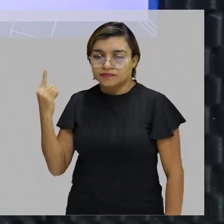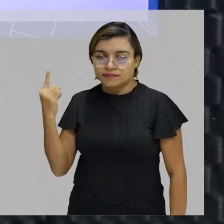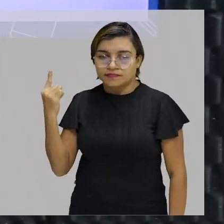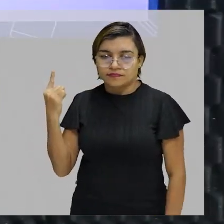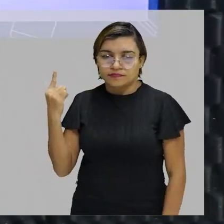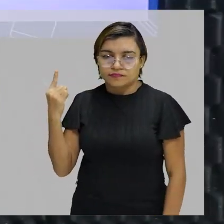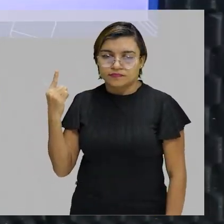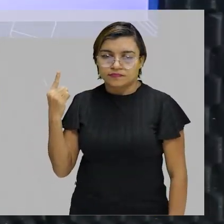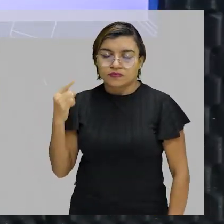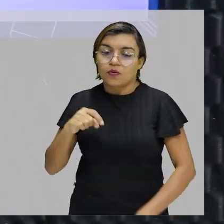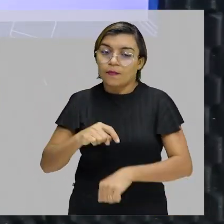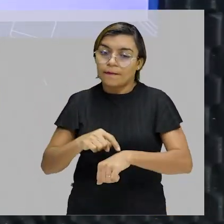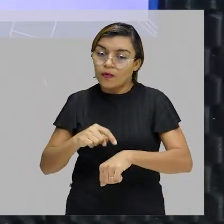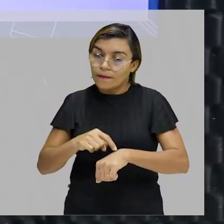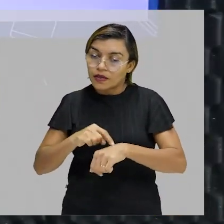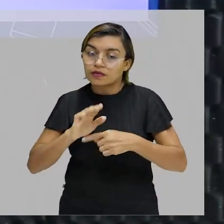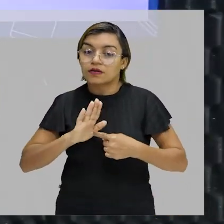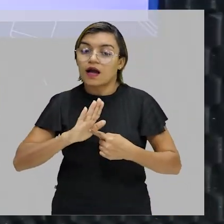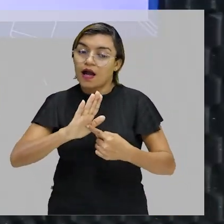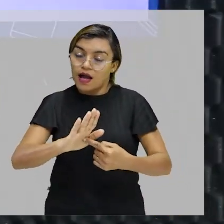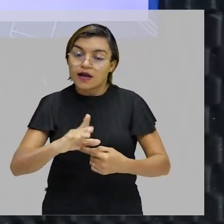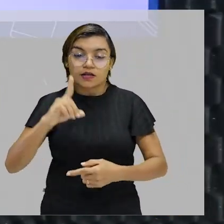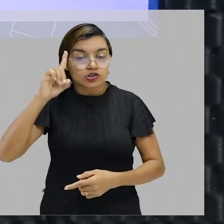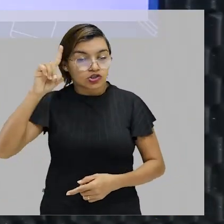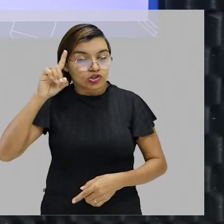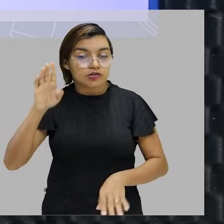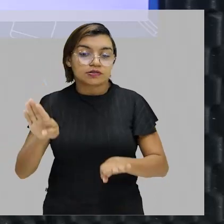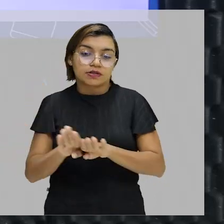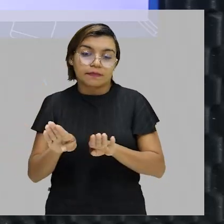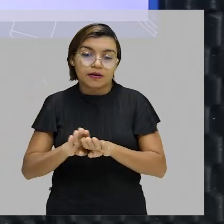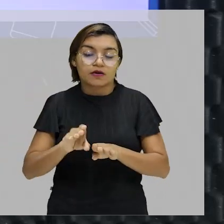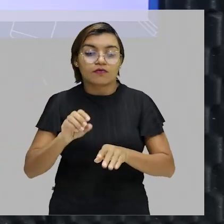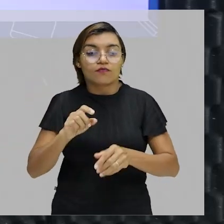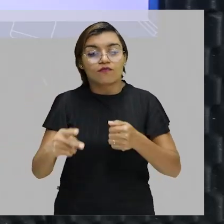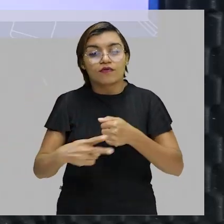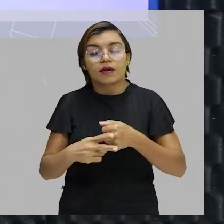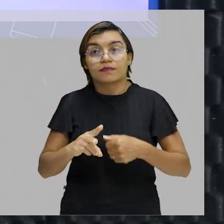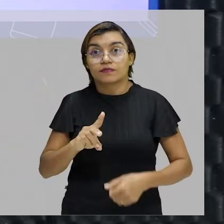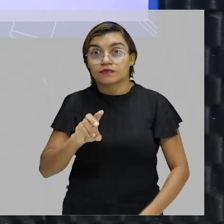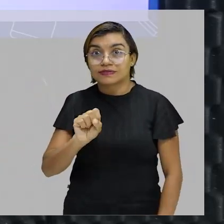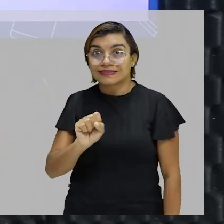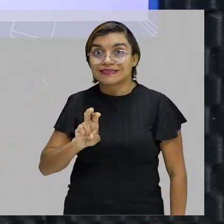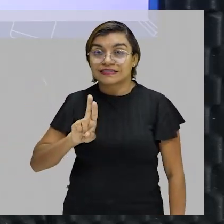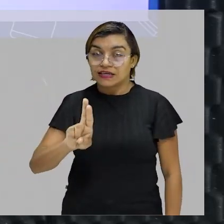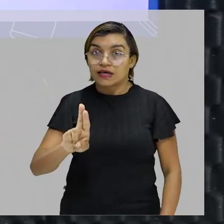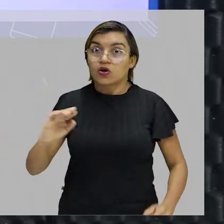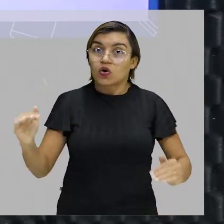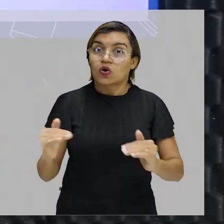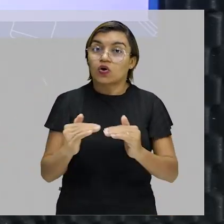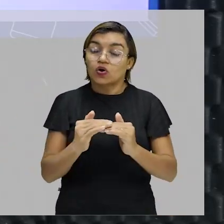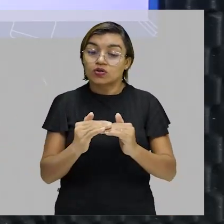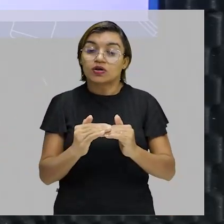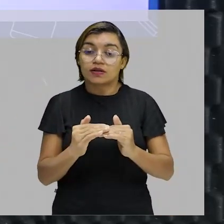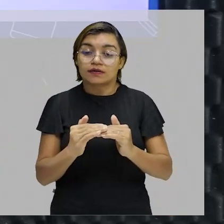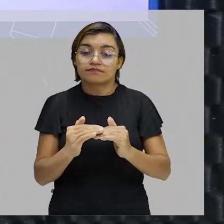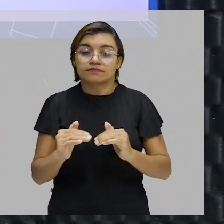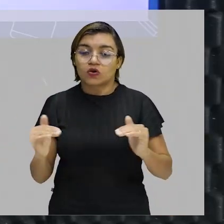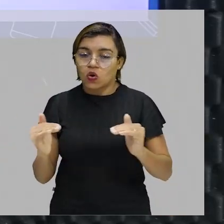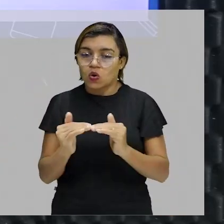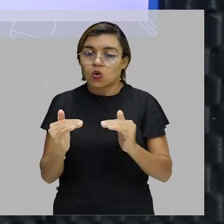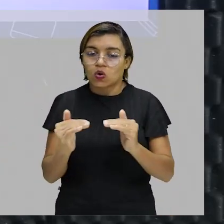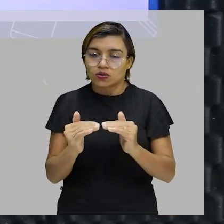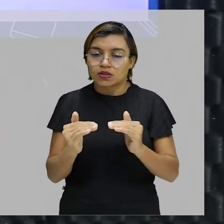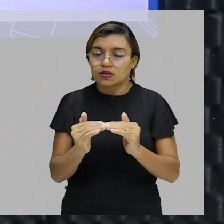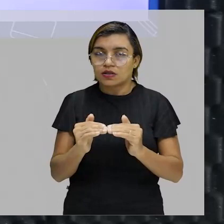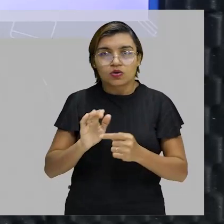Quando indicar horas, distâncias e datas, o verbo ser concordará com o predicativo. Nesse caso, ele é impessoal, ou seja, não